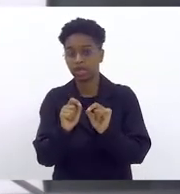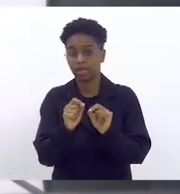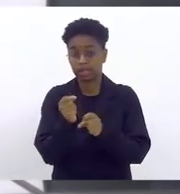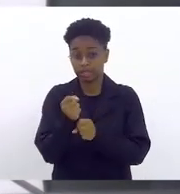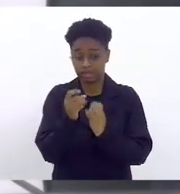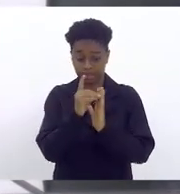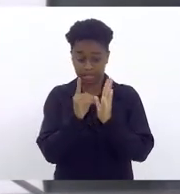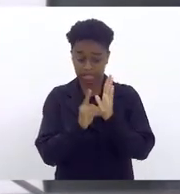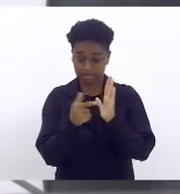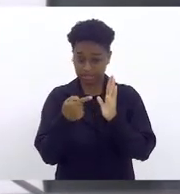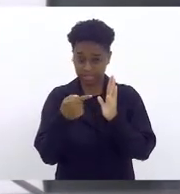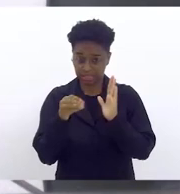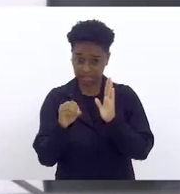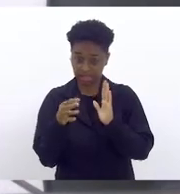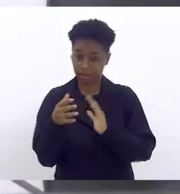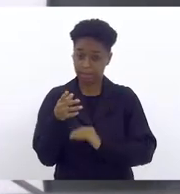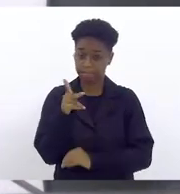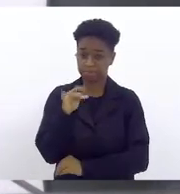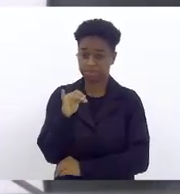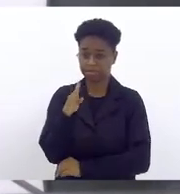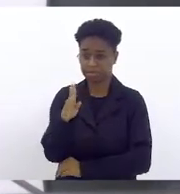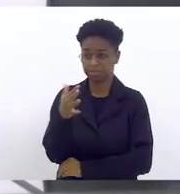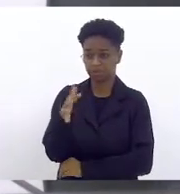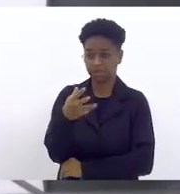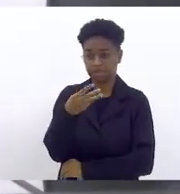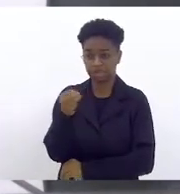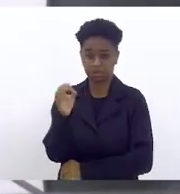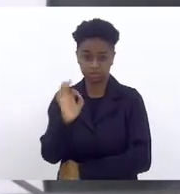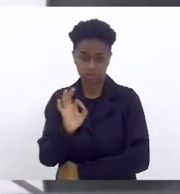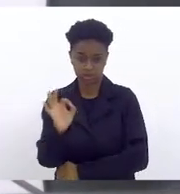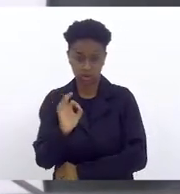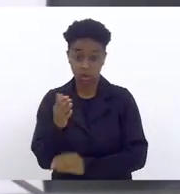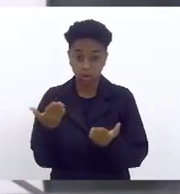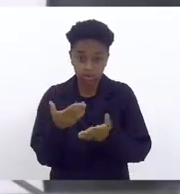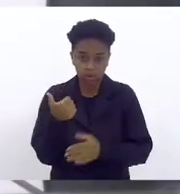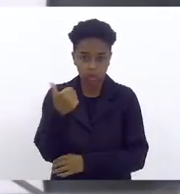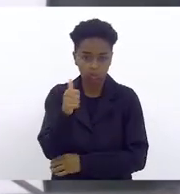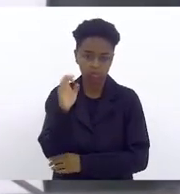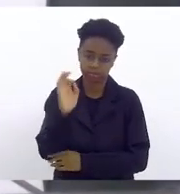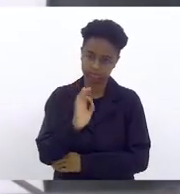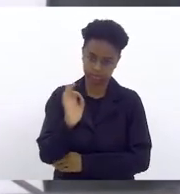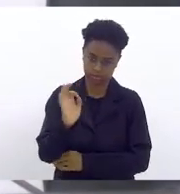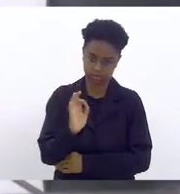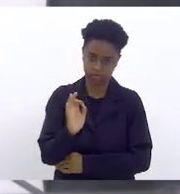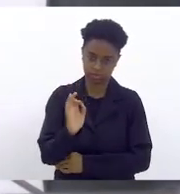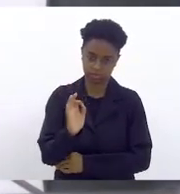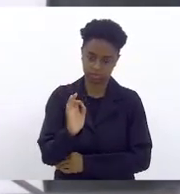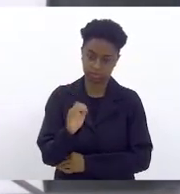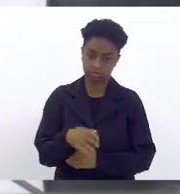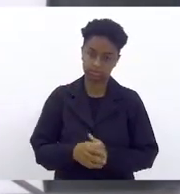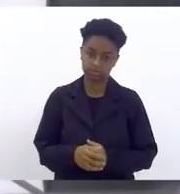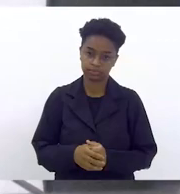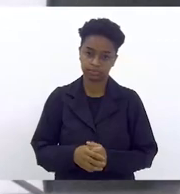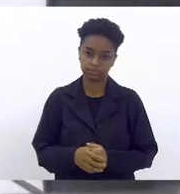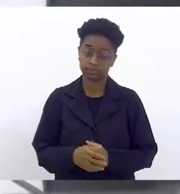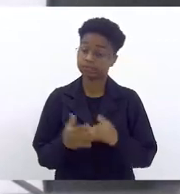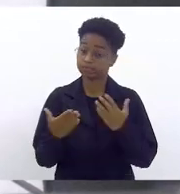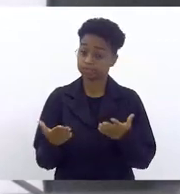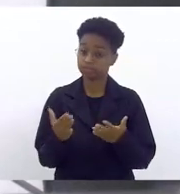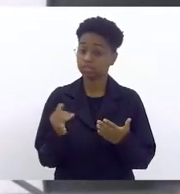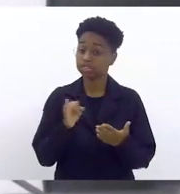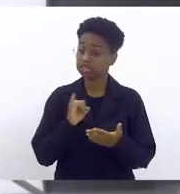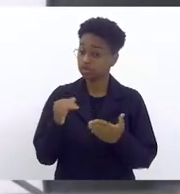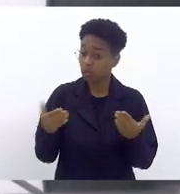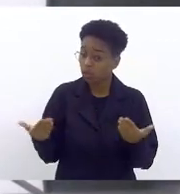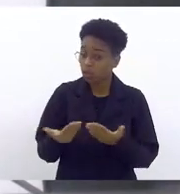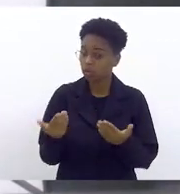era em torno de 30% do PIB hoje está em torno de 11% agora se nós estamos podendo hoje